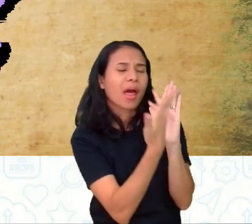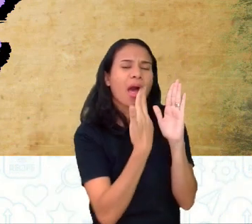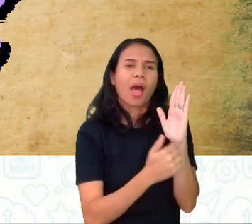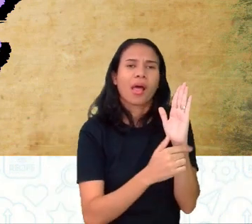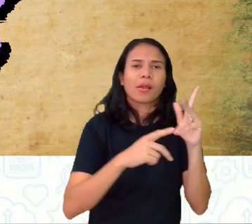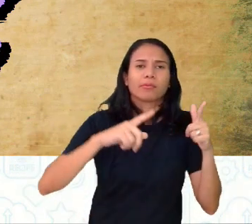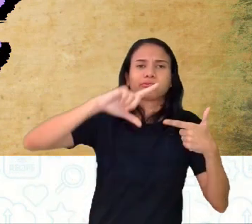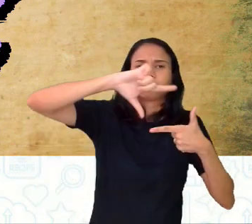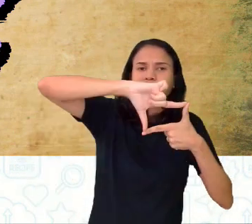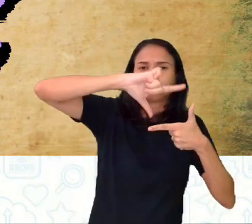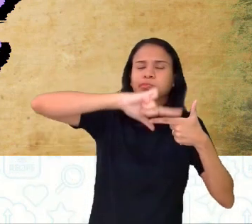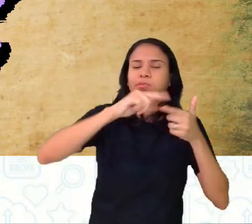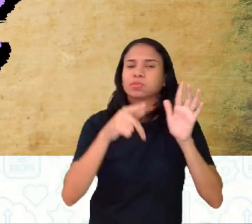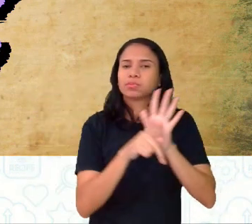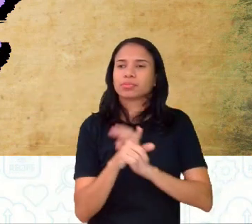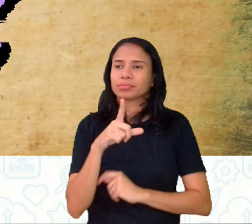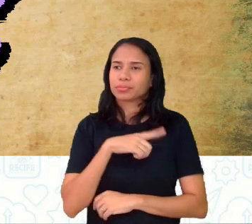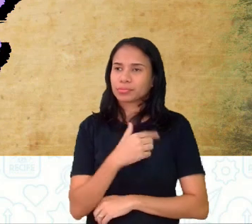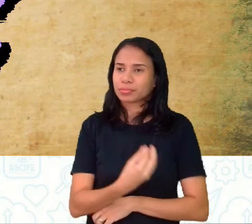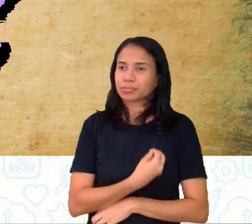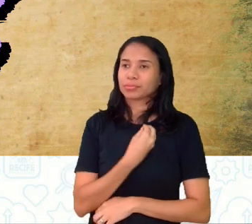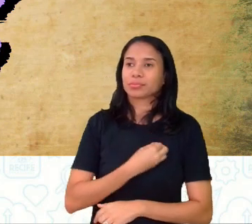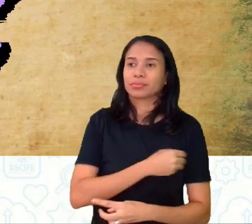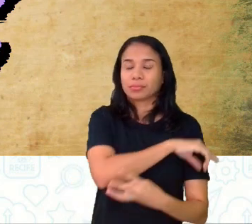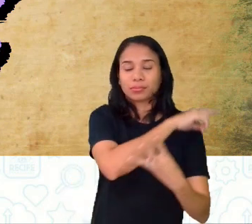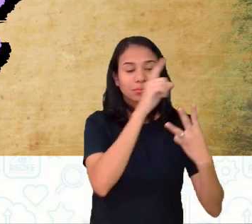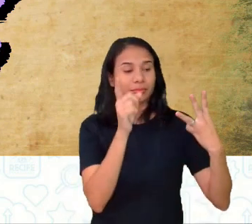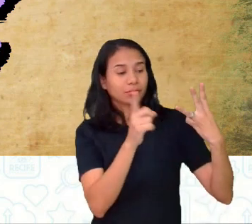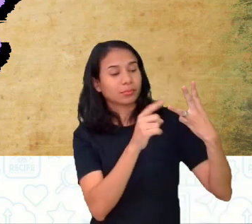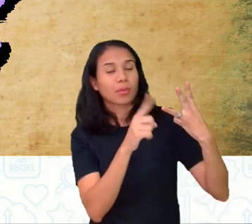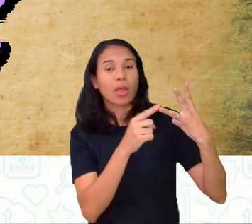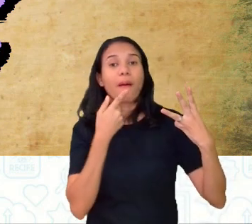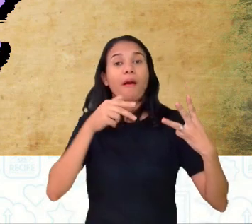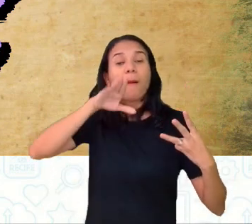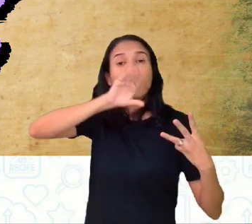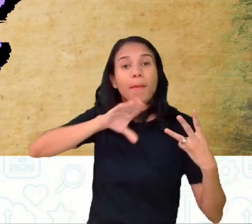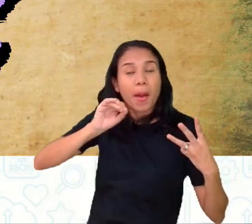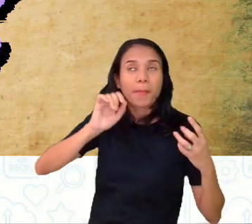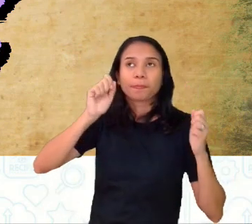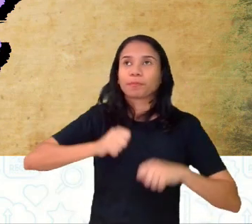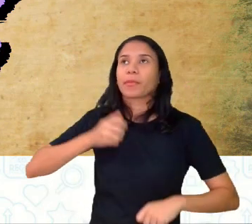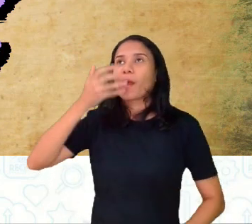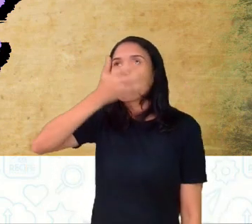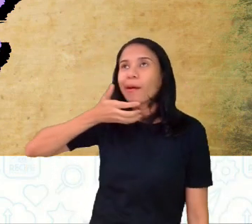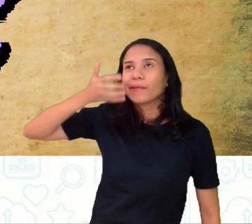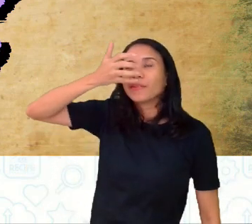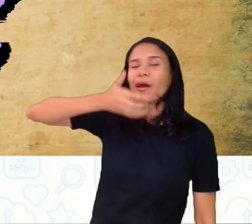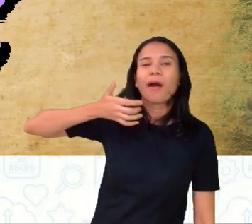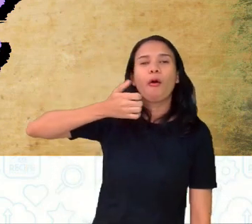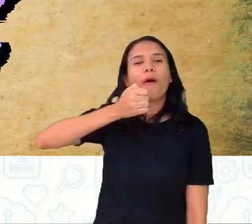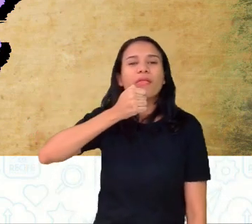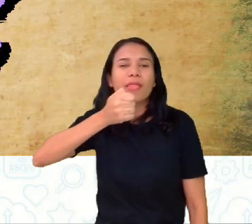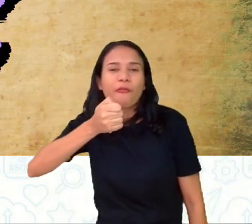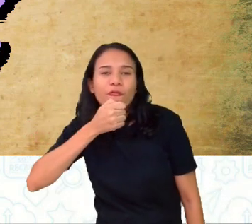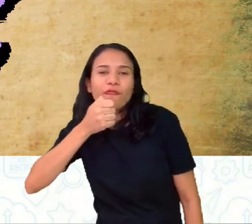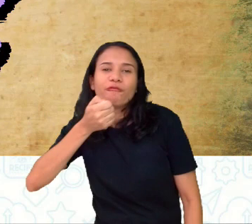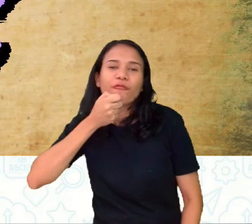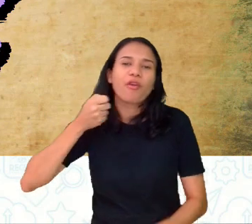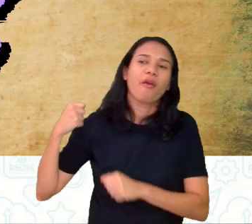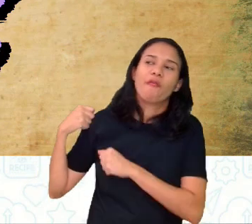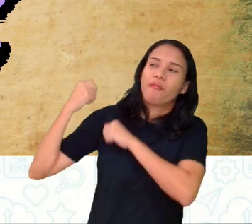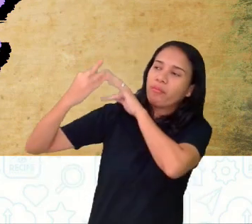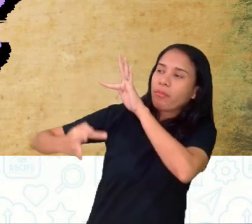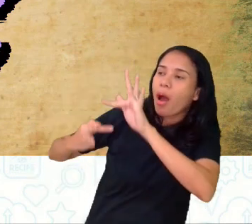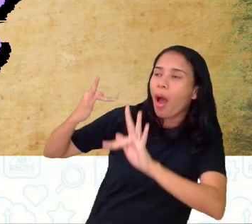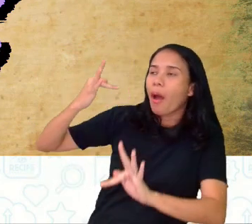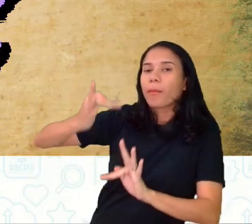cartões postais. E já tem as orais também, que podem ser cantigas, lendas, entrevistas, né? Tudo